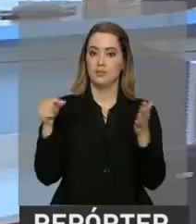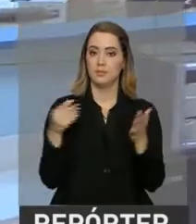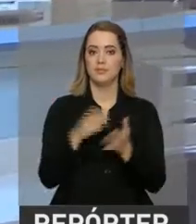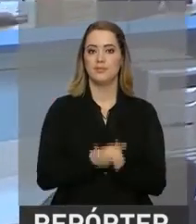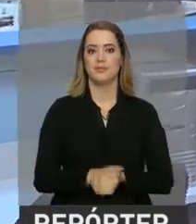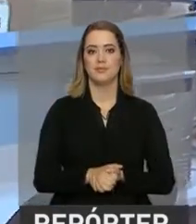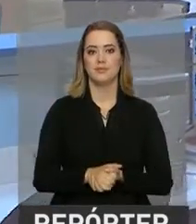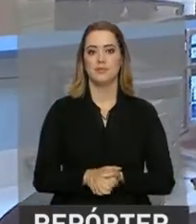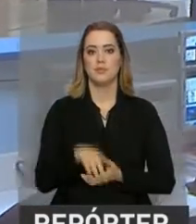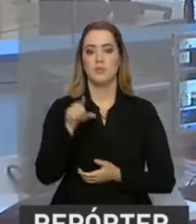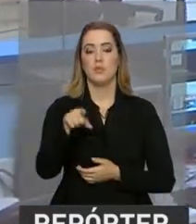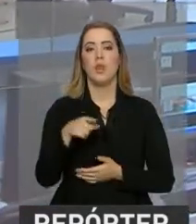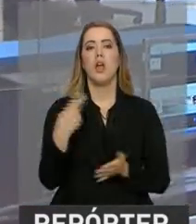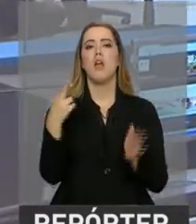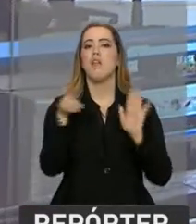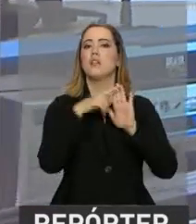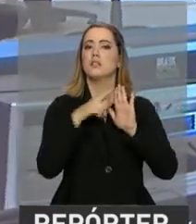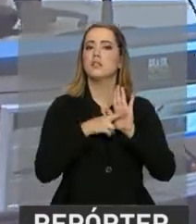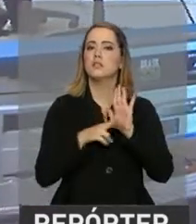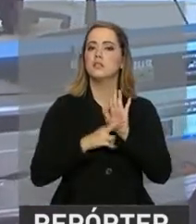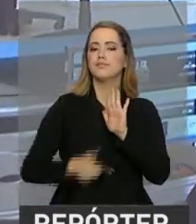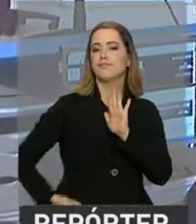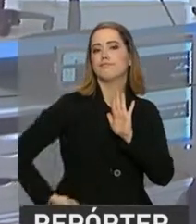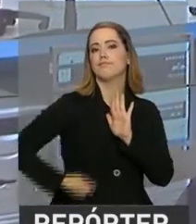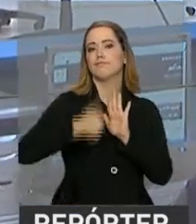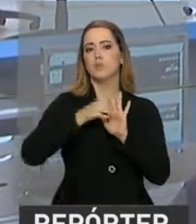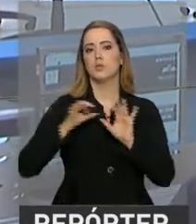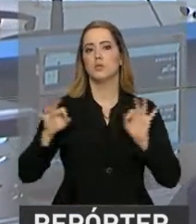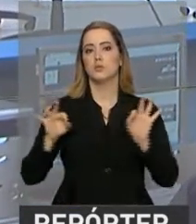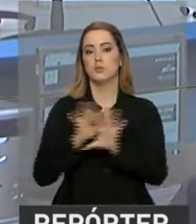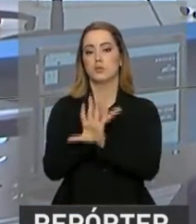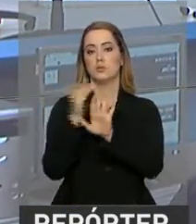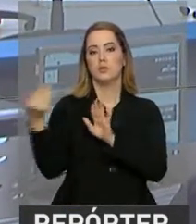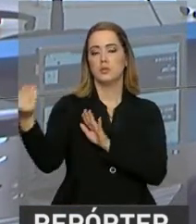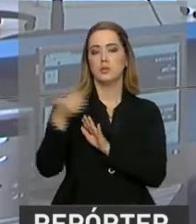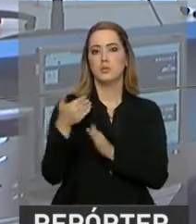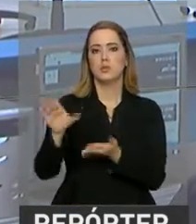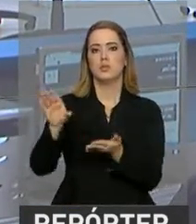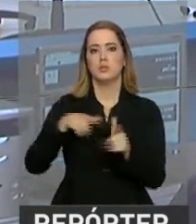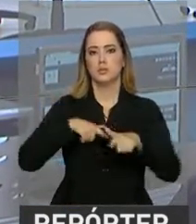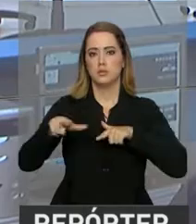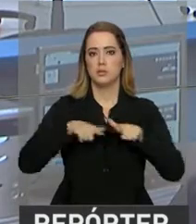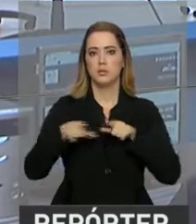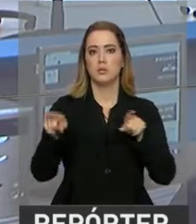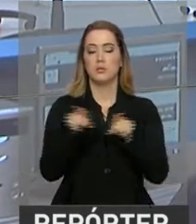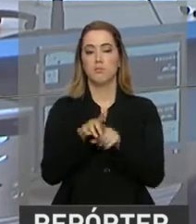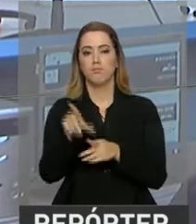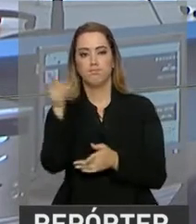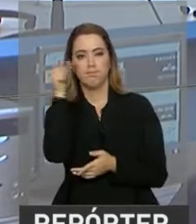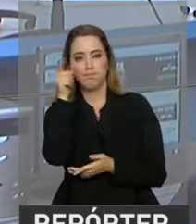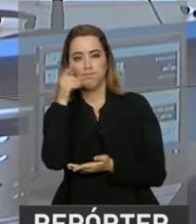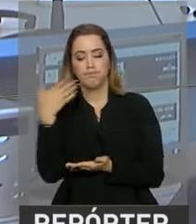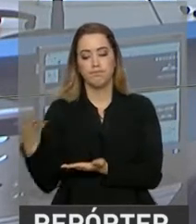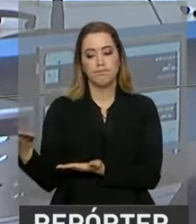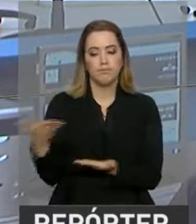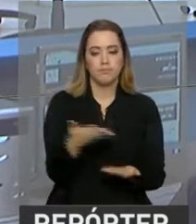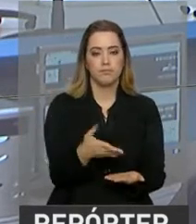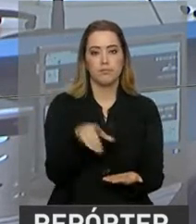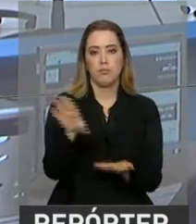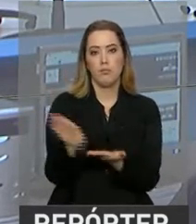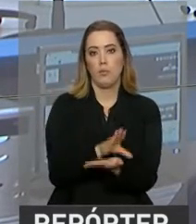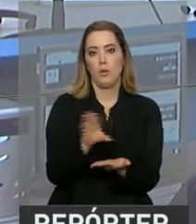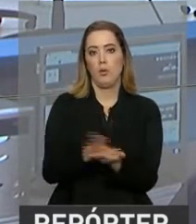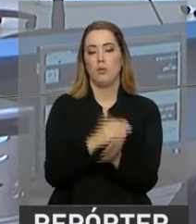regras mais claras para atrair investimentos e gerar empregos estes são os principais objetivos do projeto crescer lançado